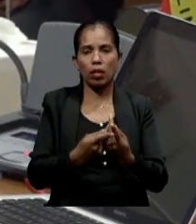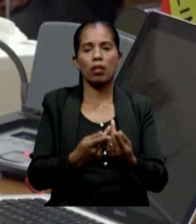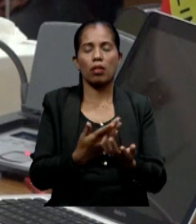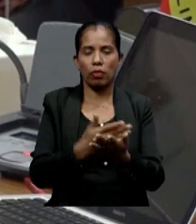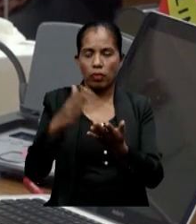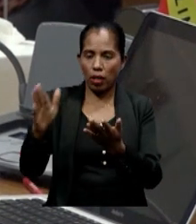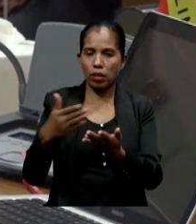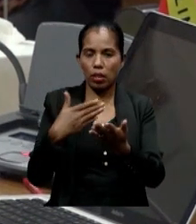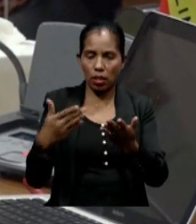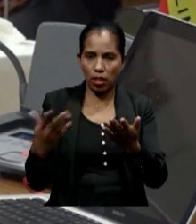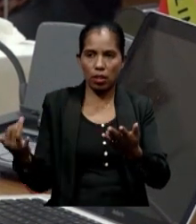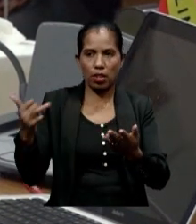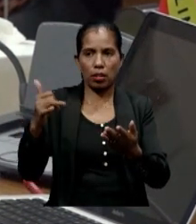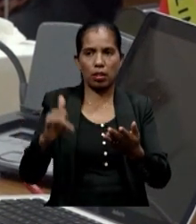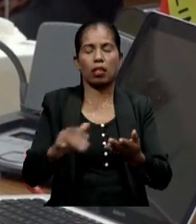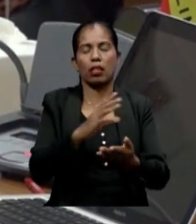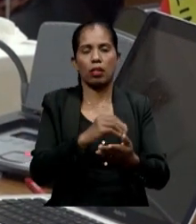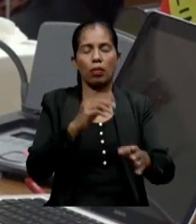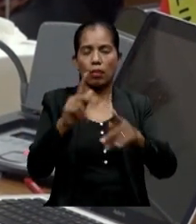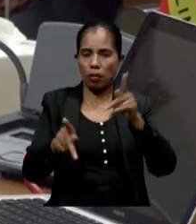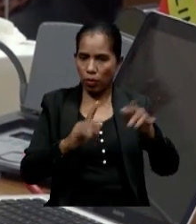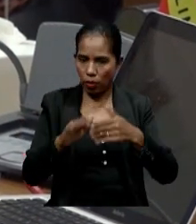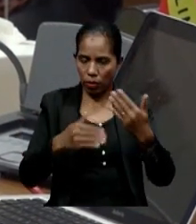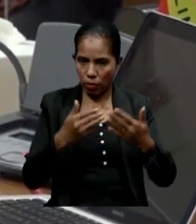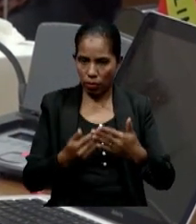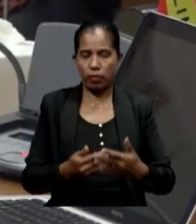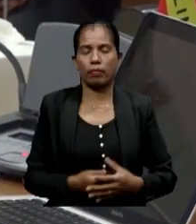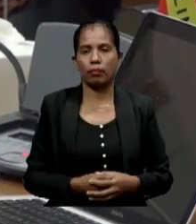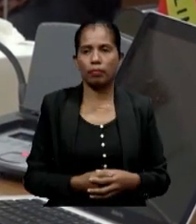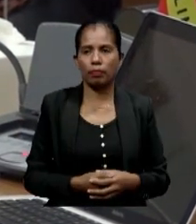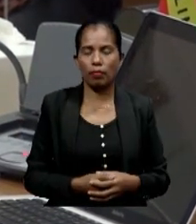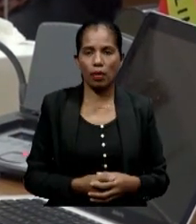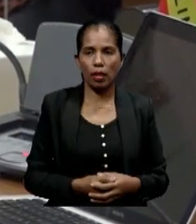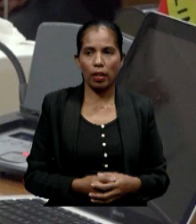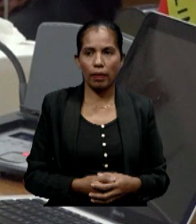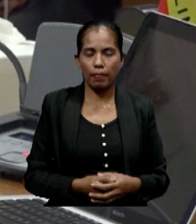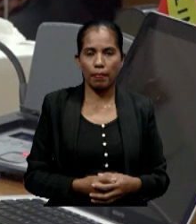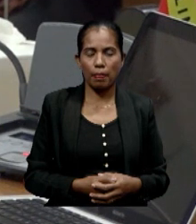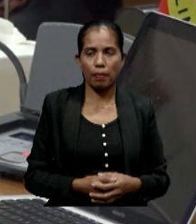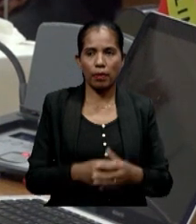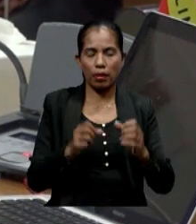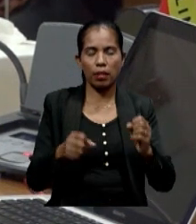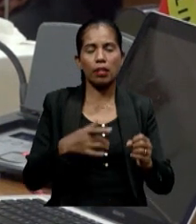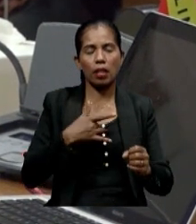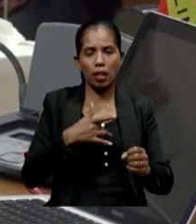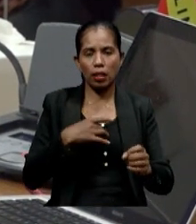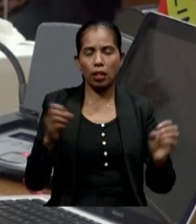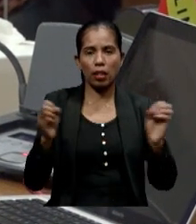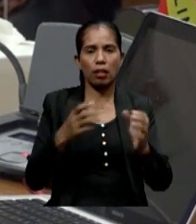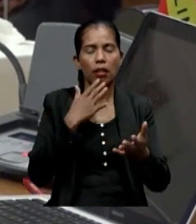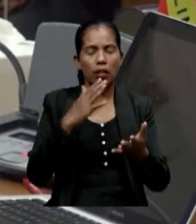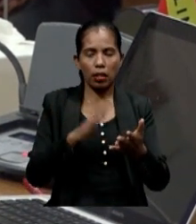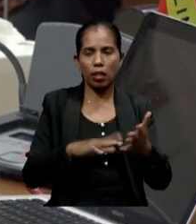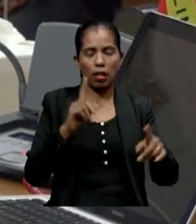sanção né? Para a população Sira, beneficiar Sira. Então, você sente que está batendo lá no dia, está ali que sim. Aí